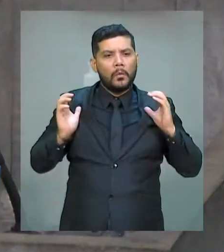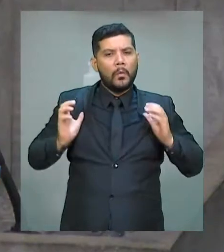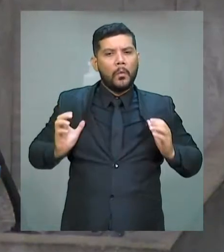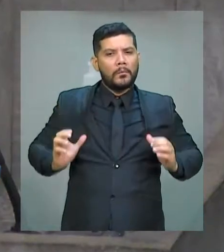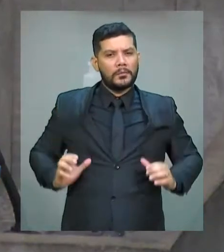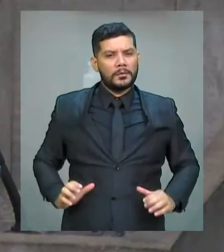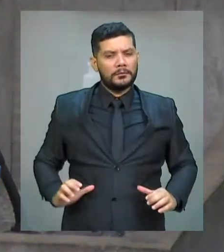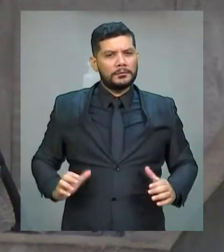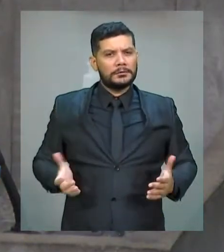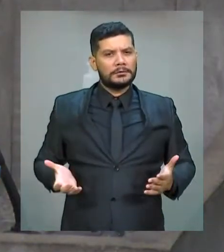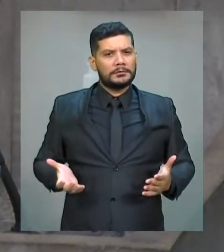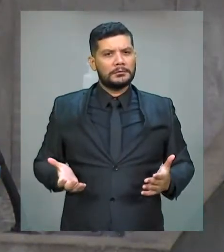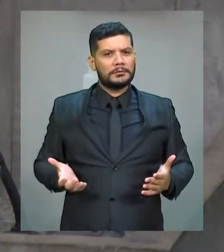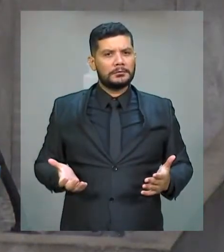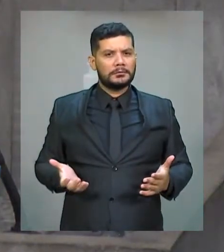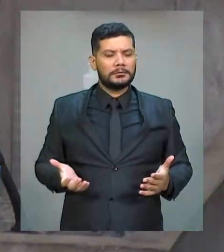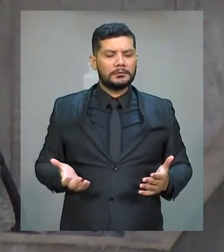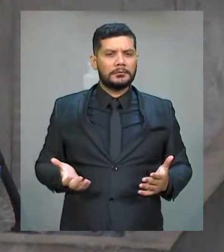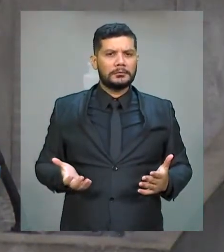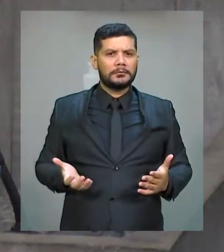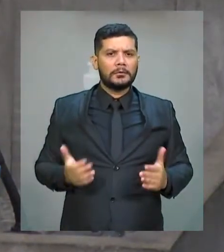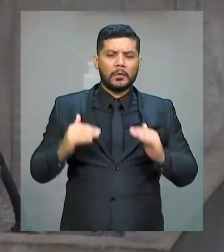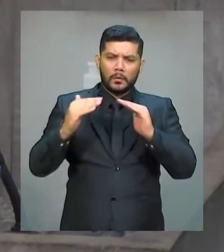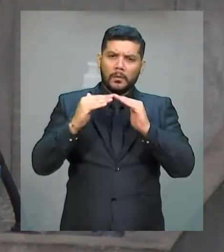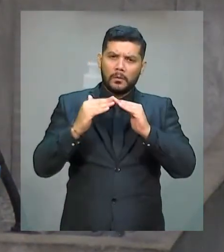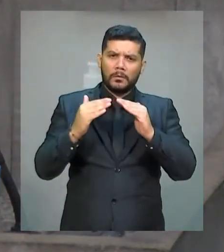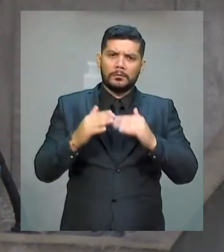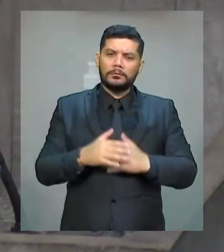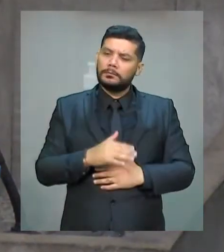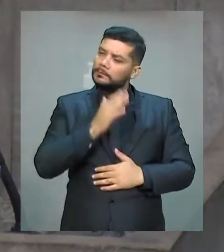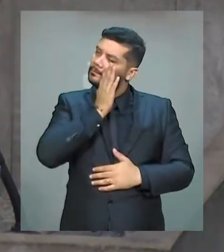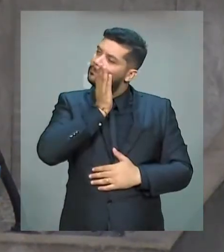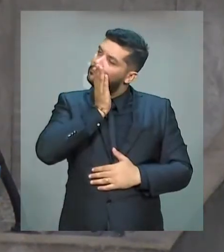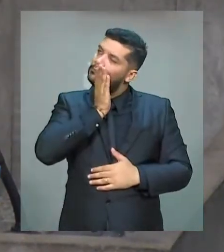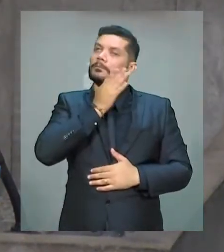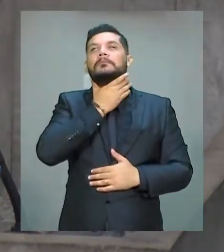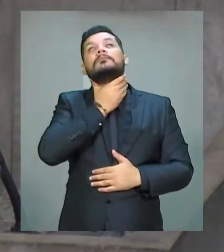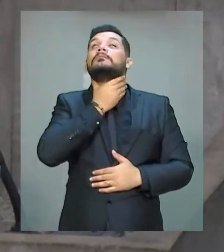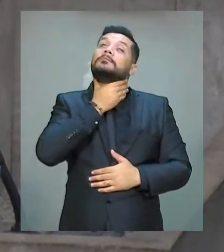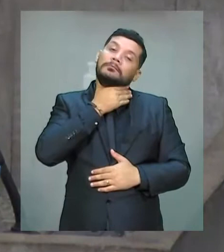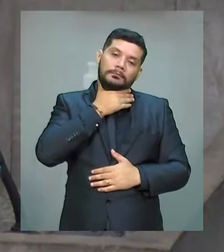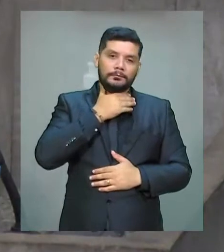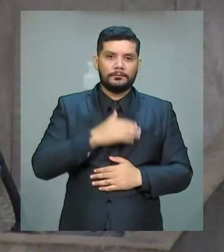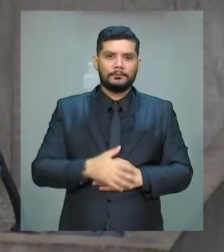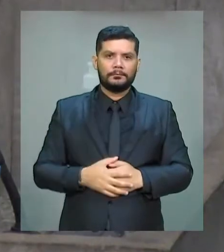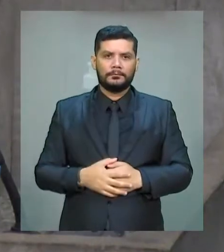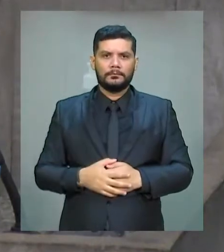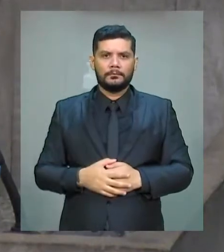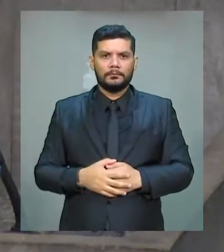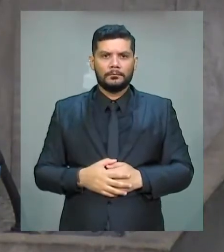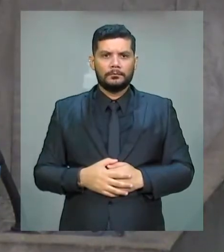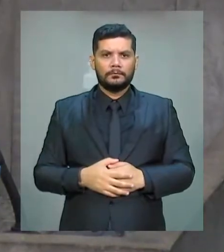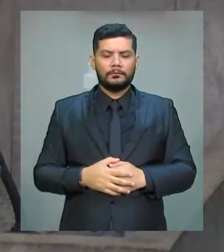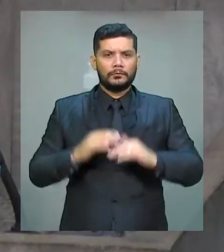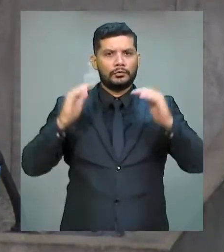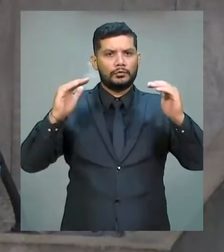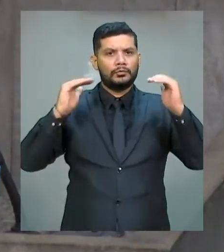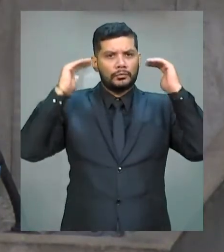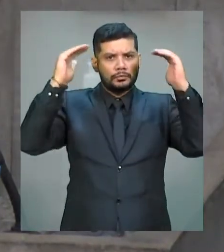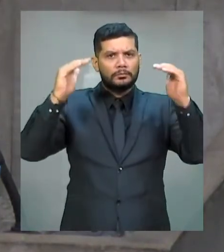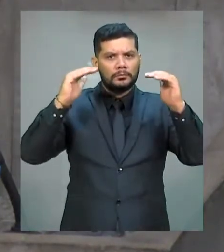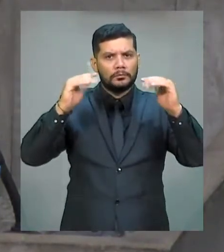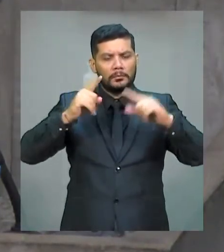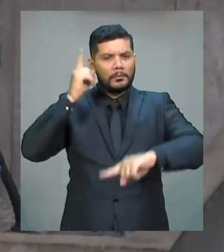de execução, como, por exemplo, a força com que o Supremo proibiu do